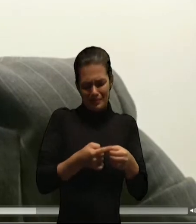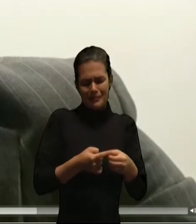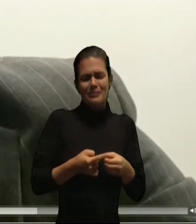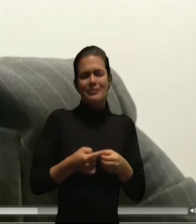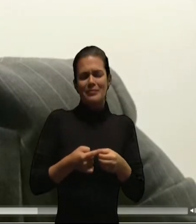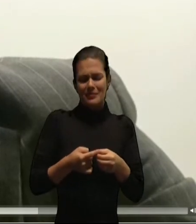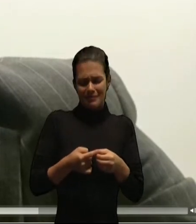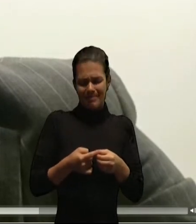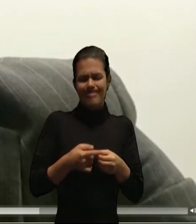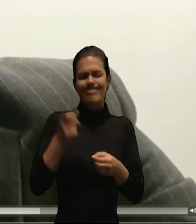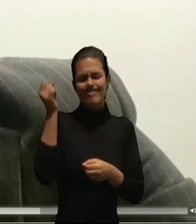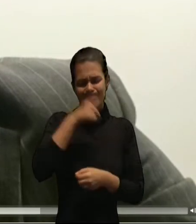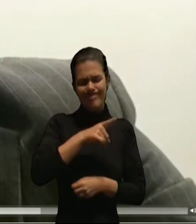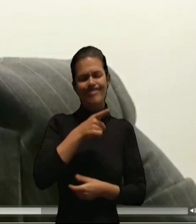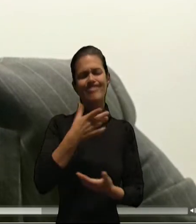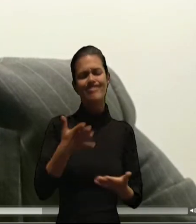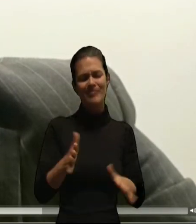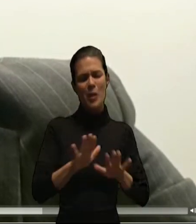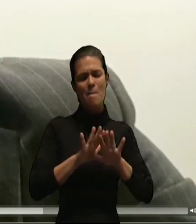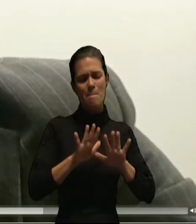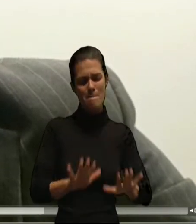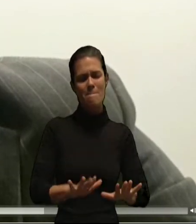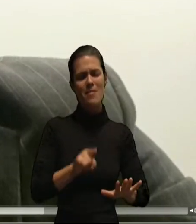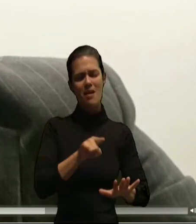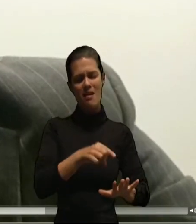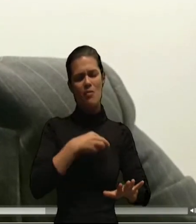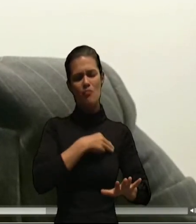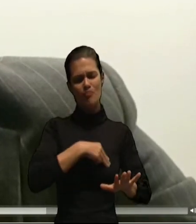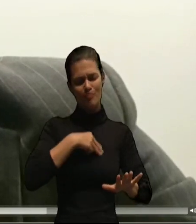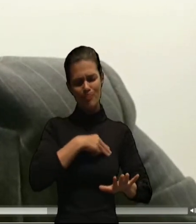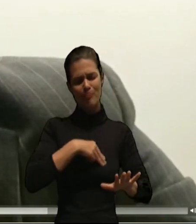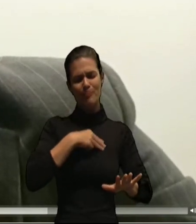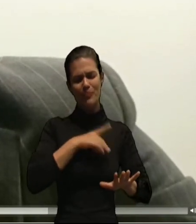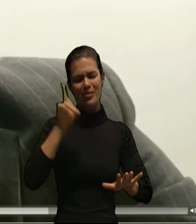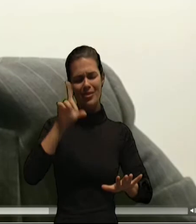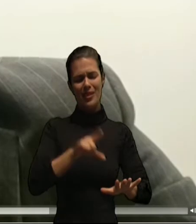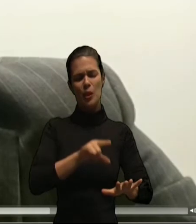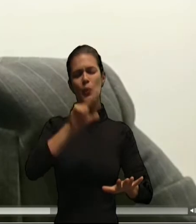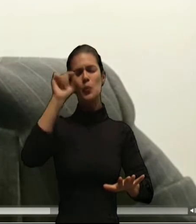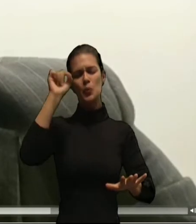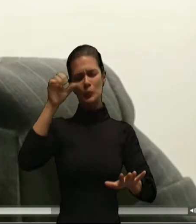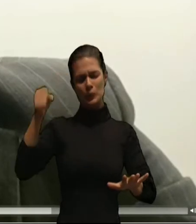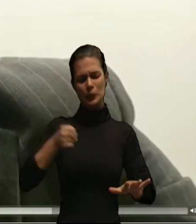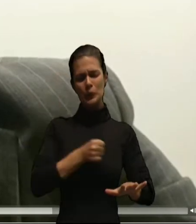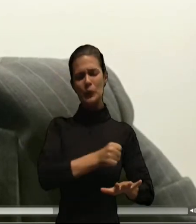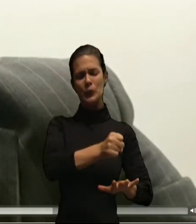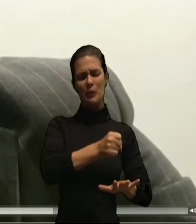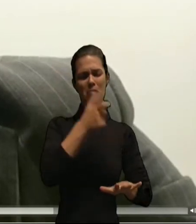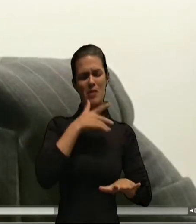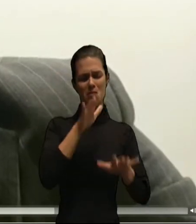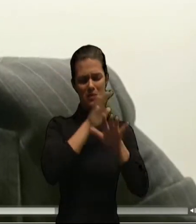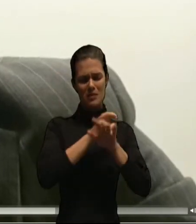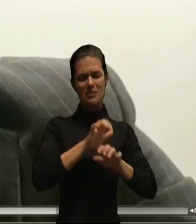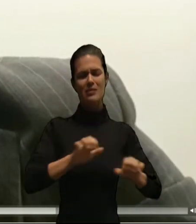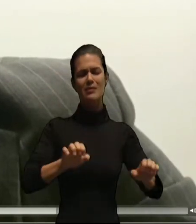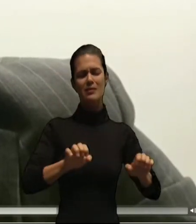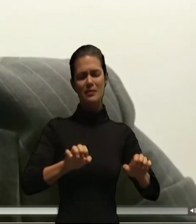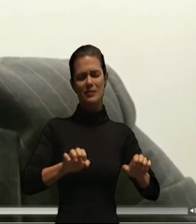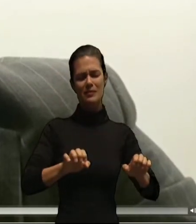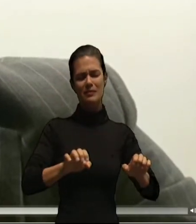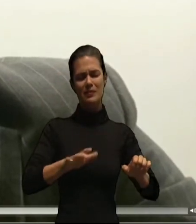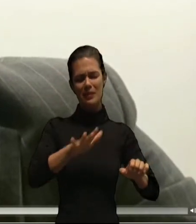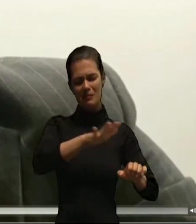aquelas comunidades, mas o Teu Filho tem sido usado pelo Senhor para atingir todas aquelas pessoas que precisam de boas